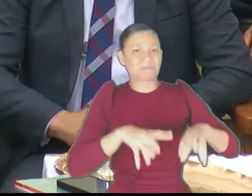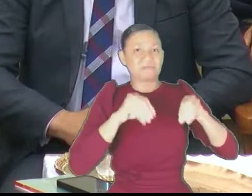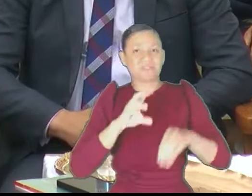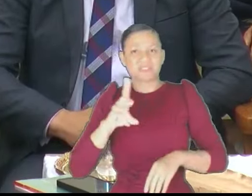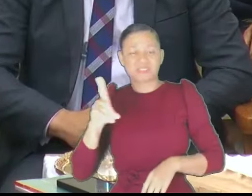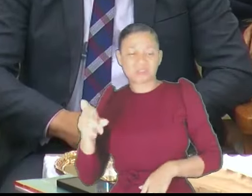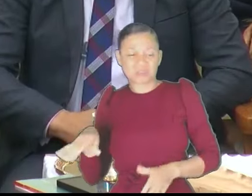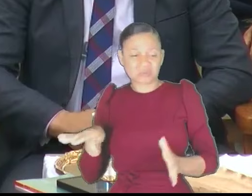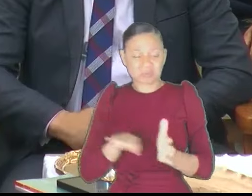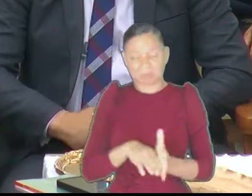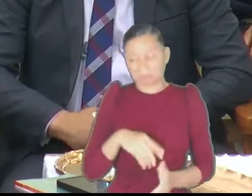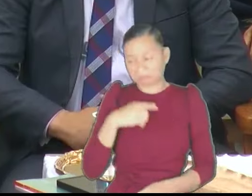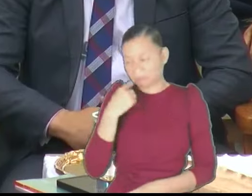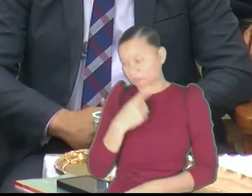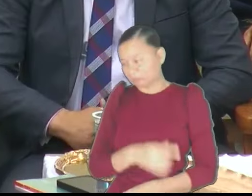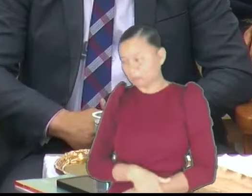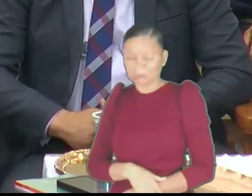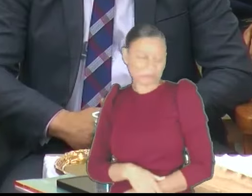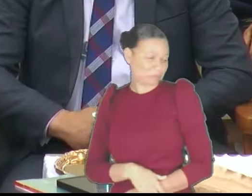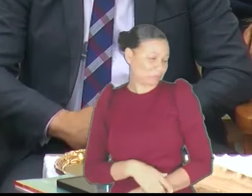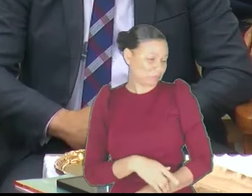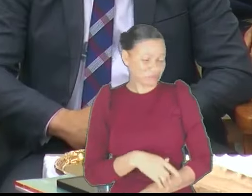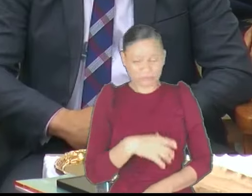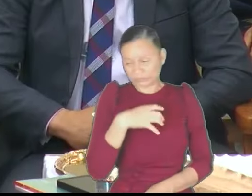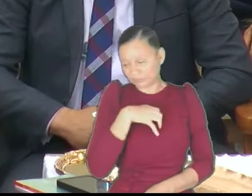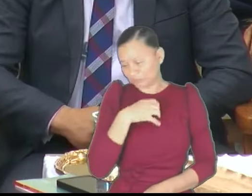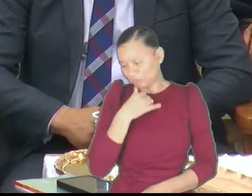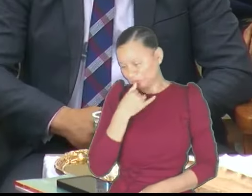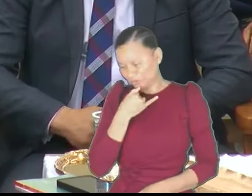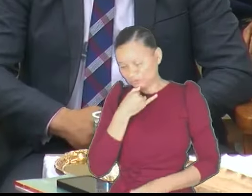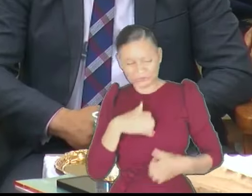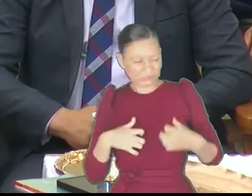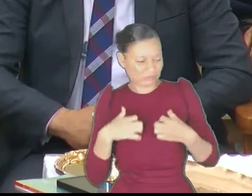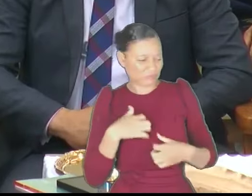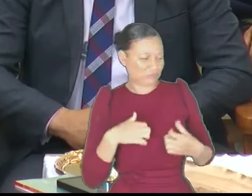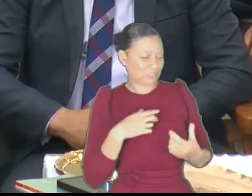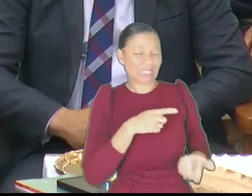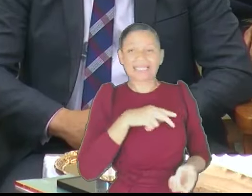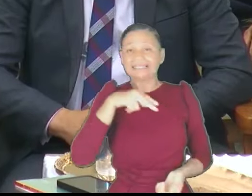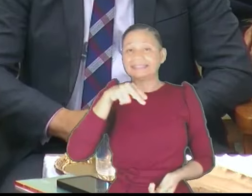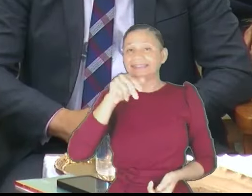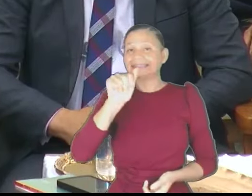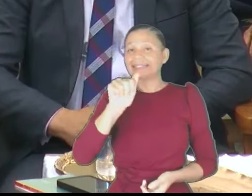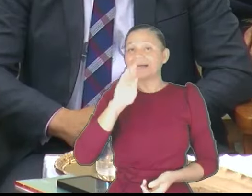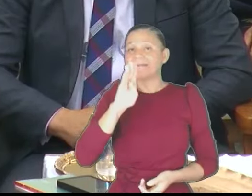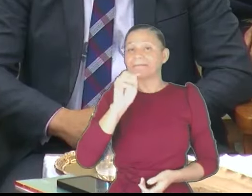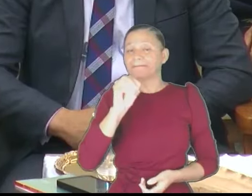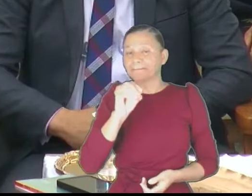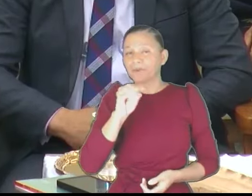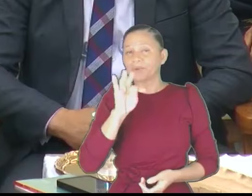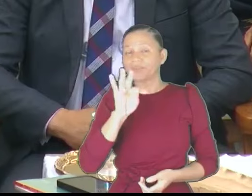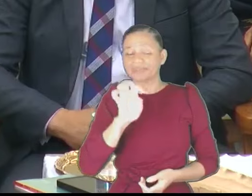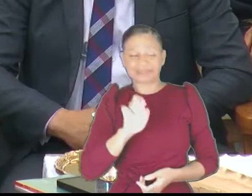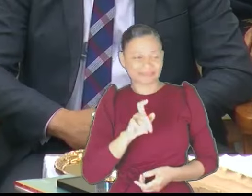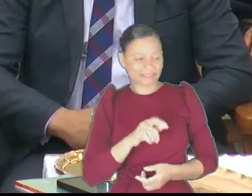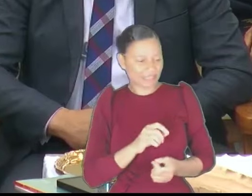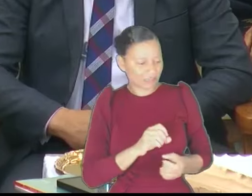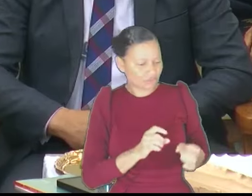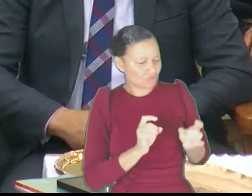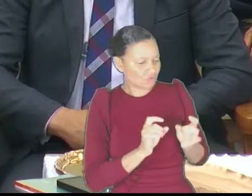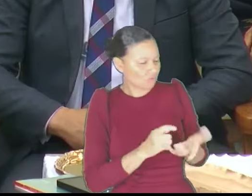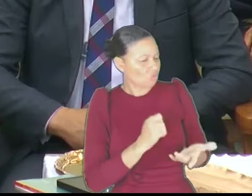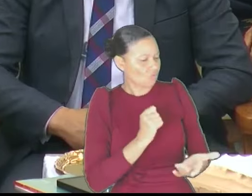bicudinho em casa, dizendo, eu estou triste, por que está angustiado? Não, porque o Nabote não me vende a vinha, não troca a vinha. Ela disse, tu não reina sobre